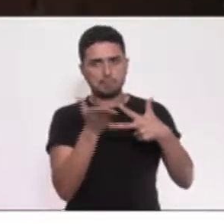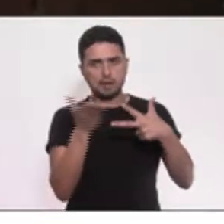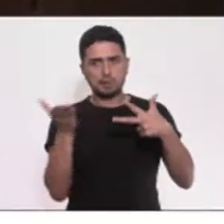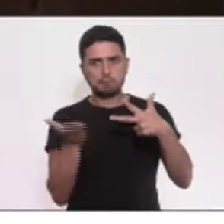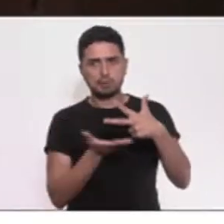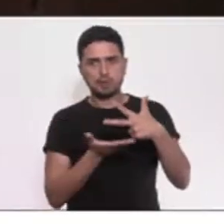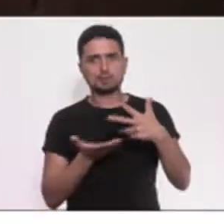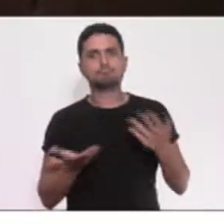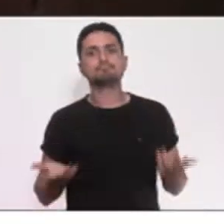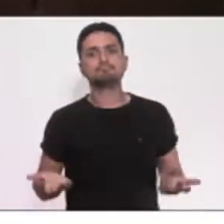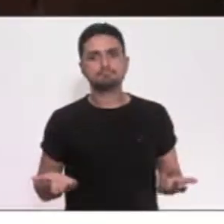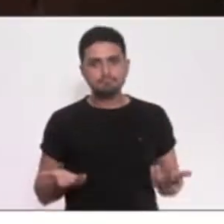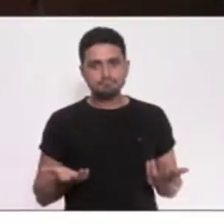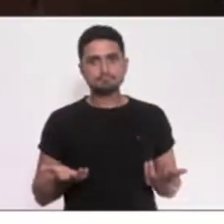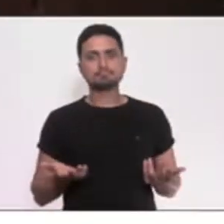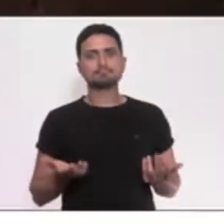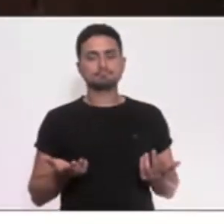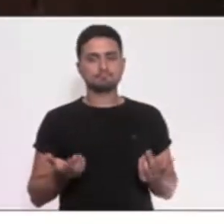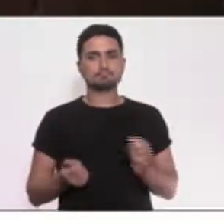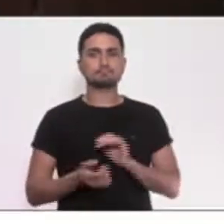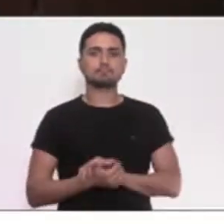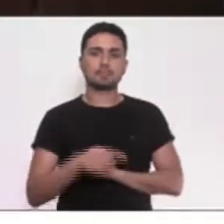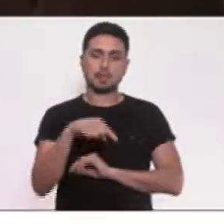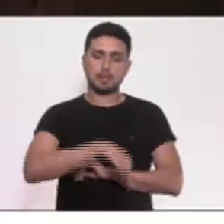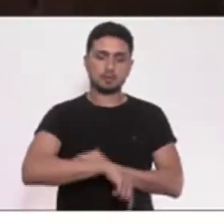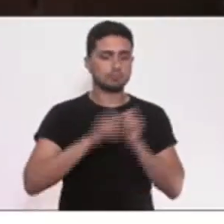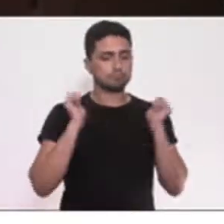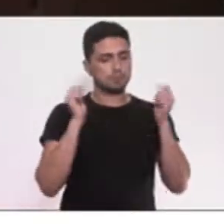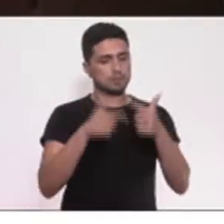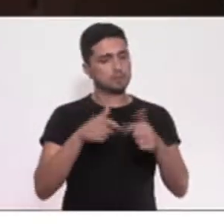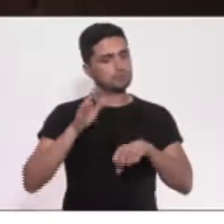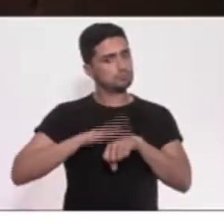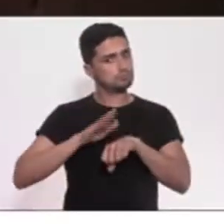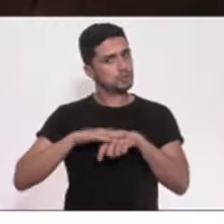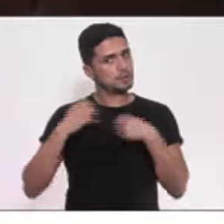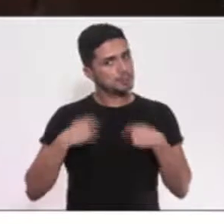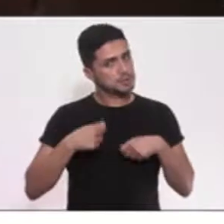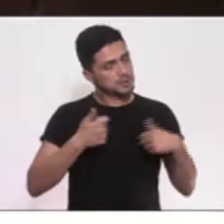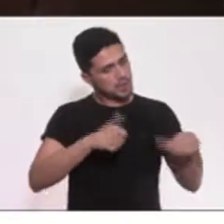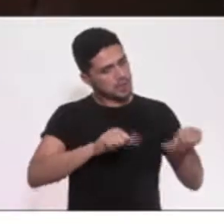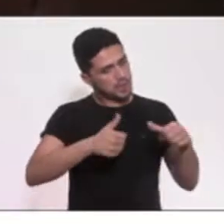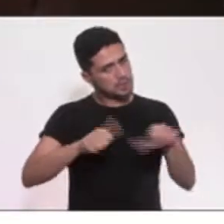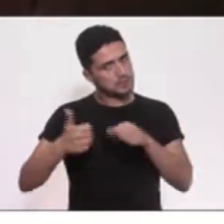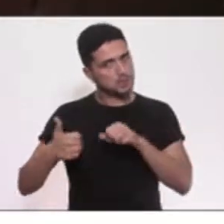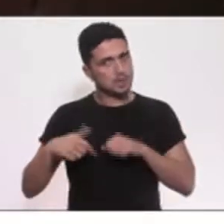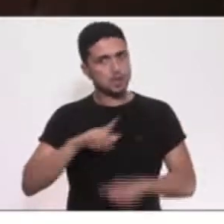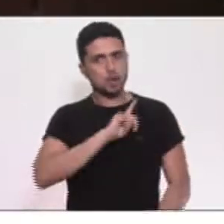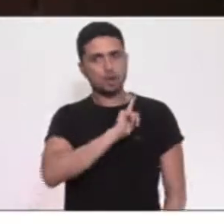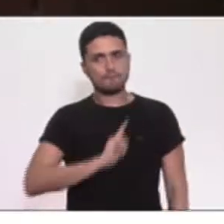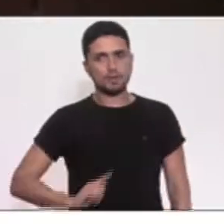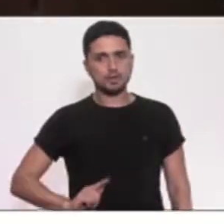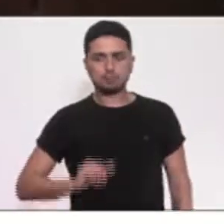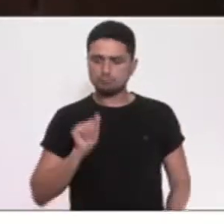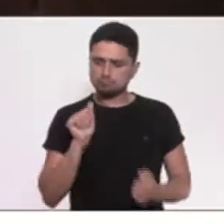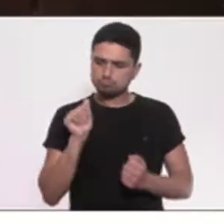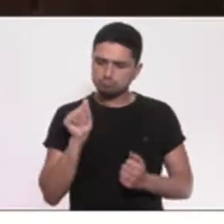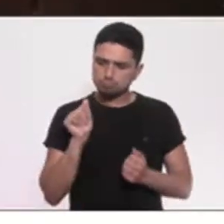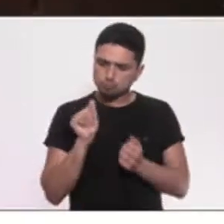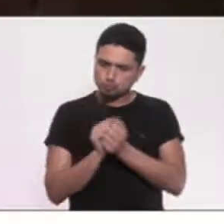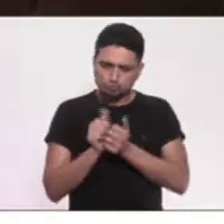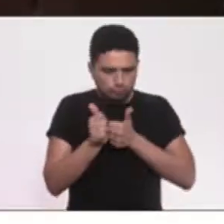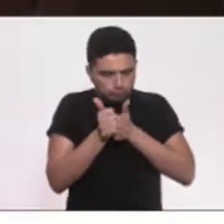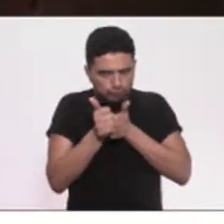judiciário, cabe a esta casa a análise de contas do governador do Estado. Nós recebemos